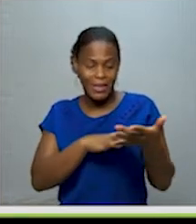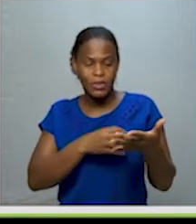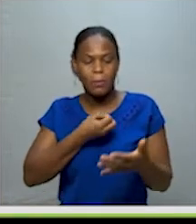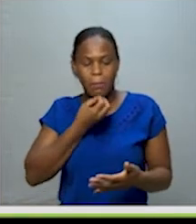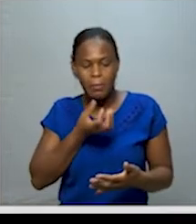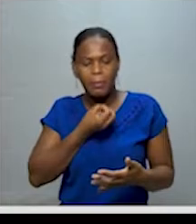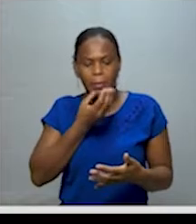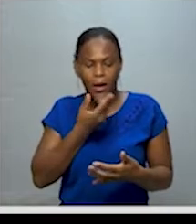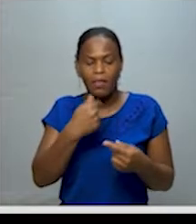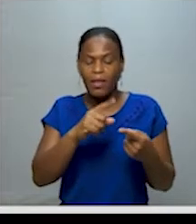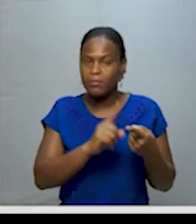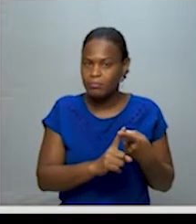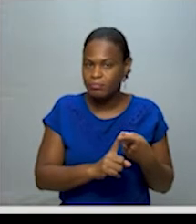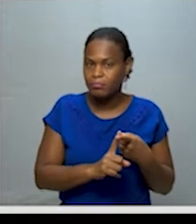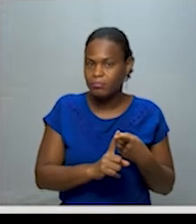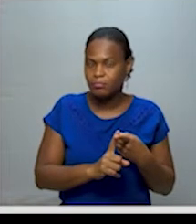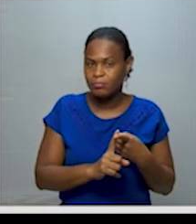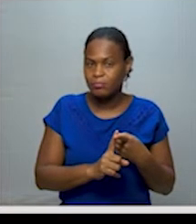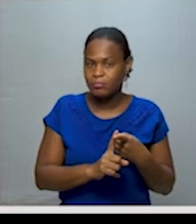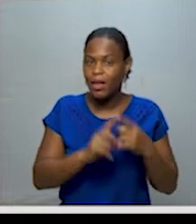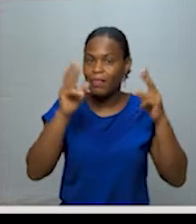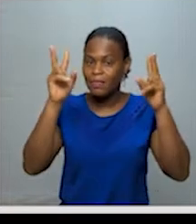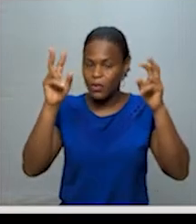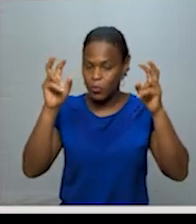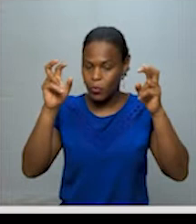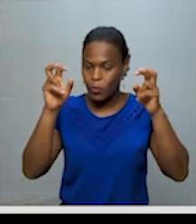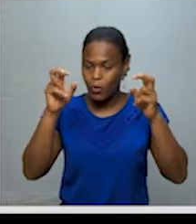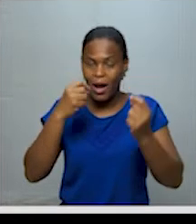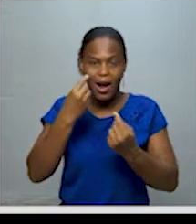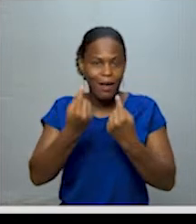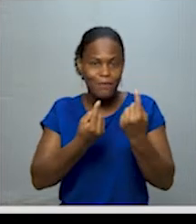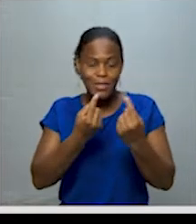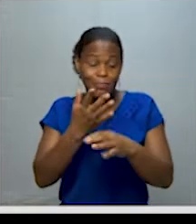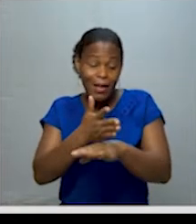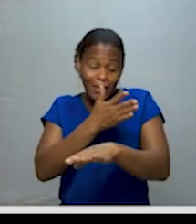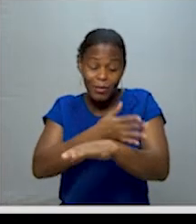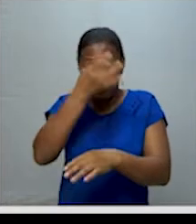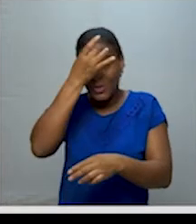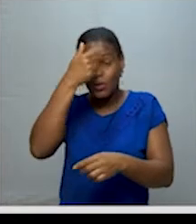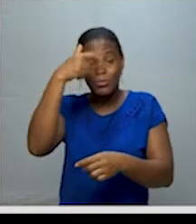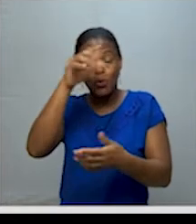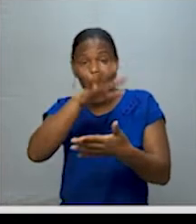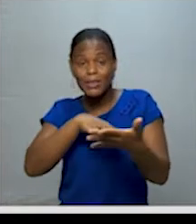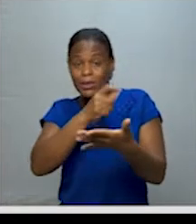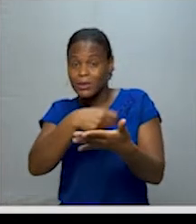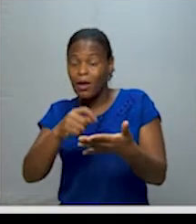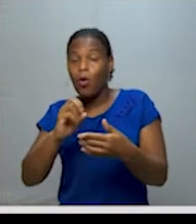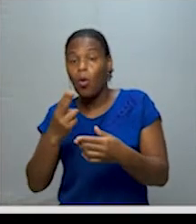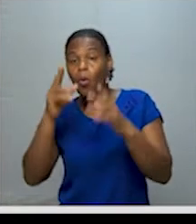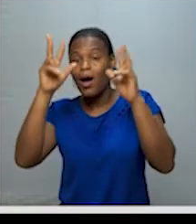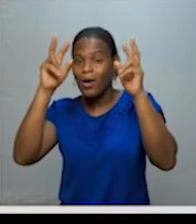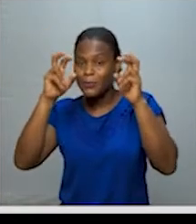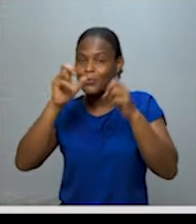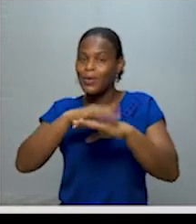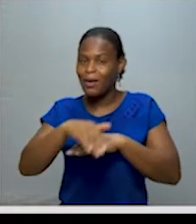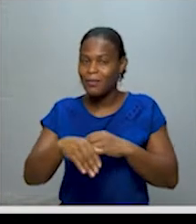texto argumentativo é composto por título, que muitas vezes antecipa a opinião do autor ou o assunto em